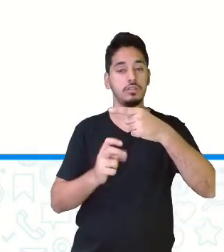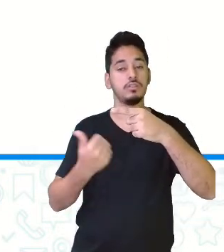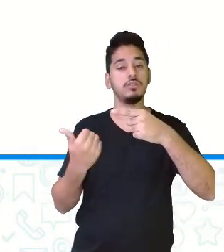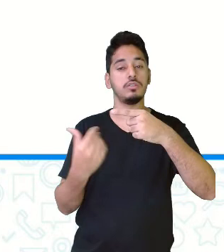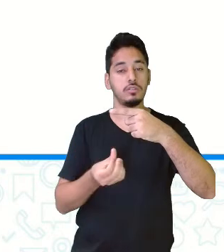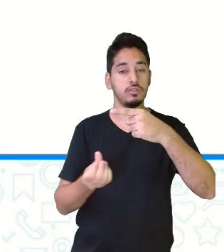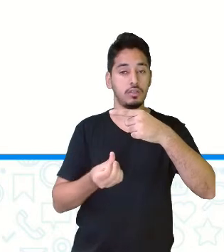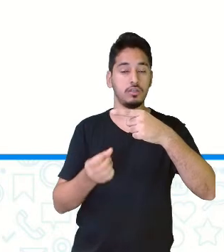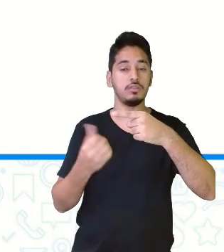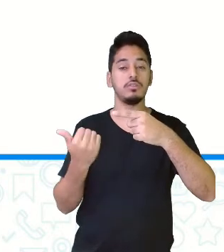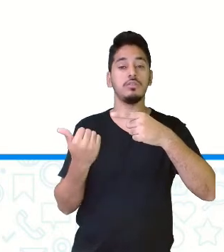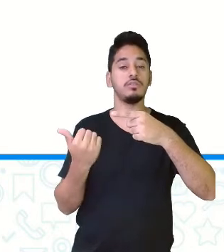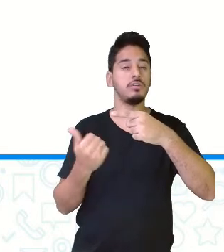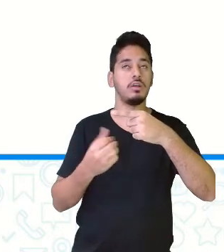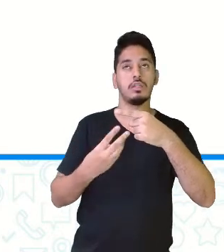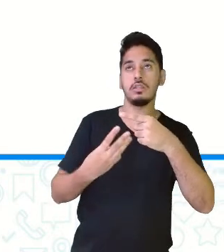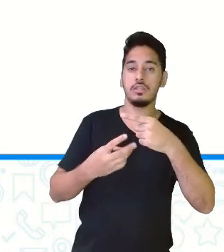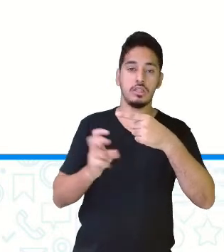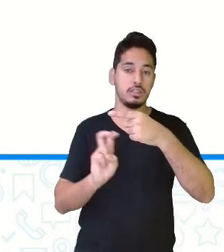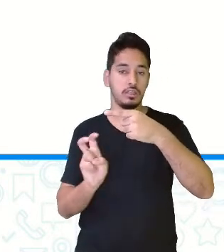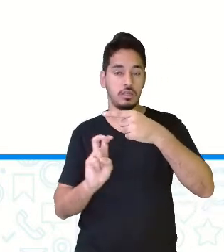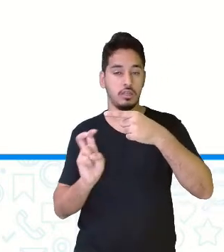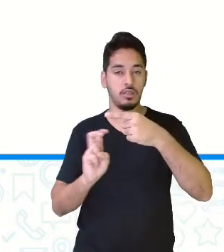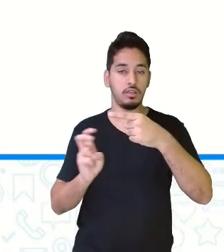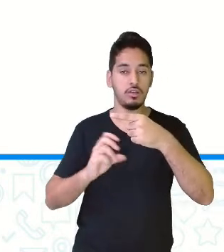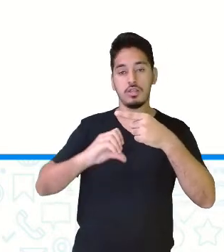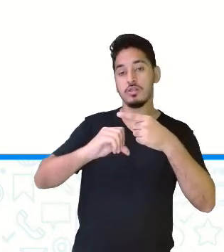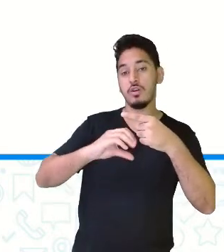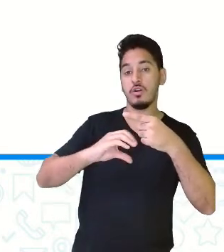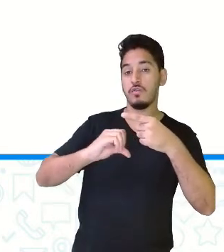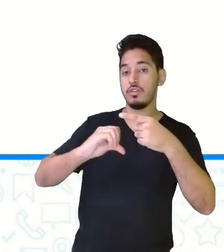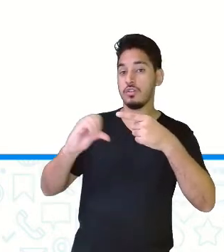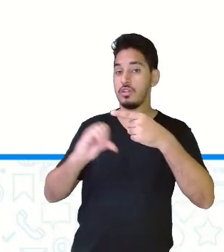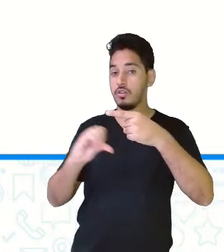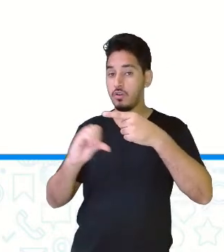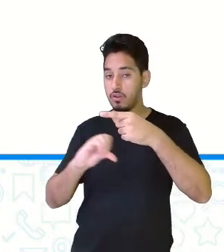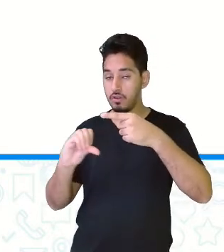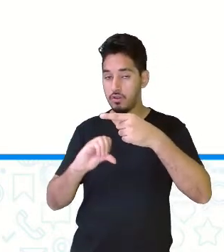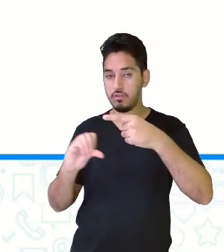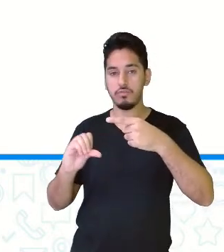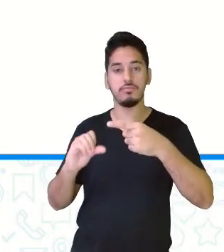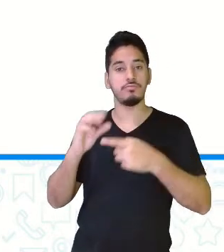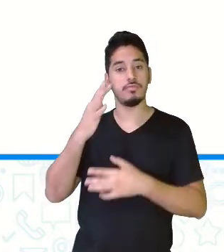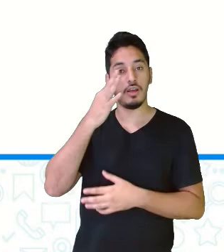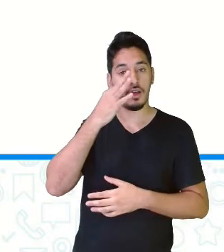15 avos, 35 avos, 99 avos.